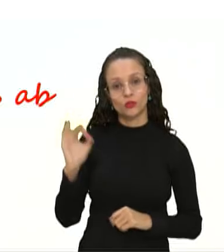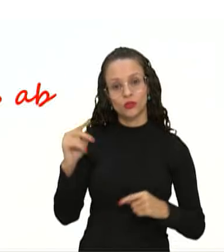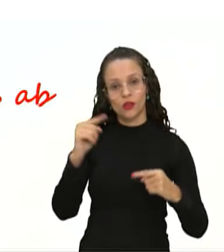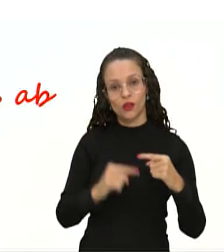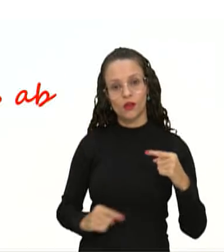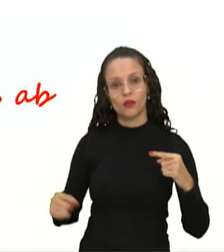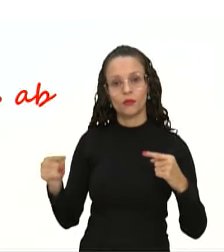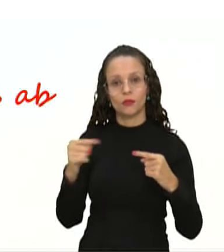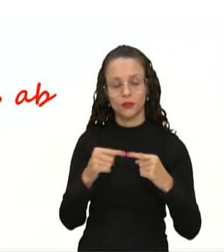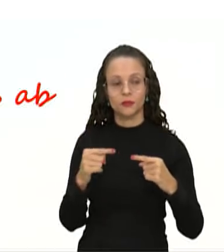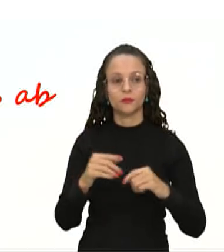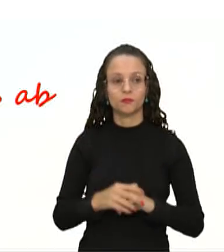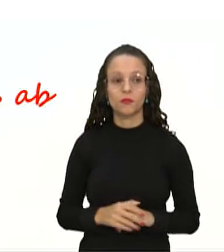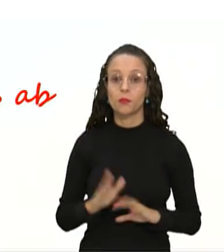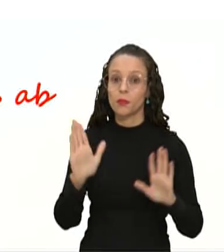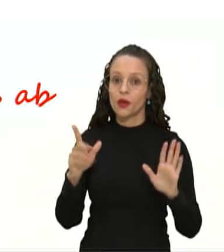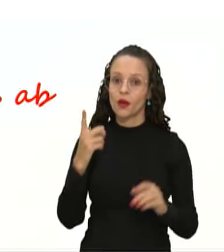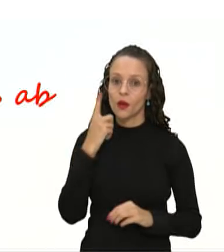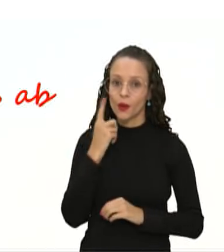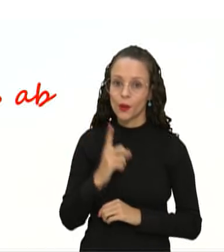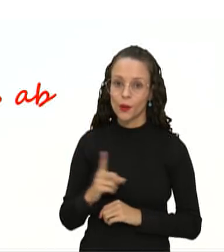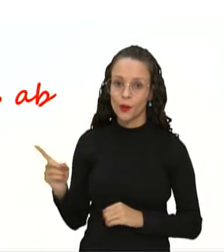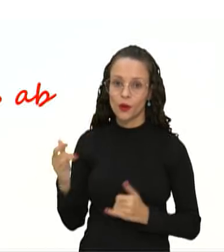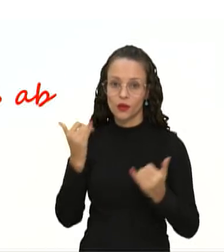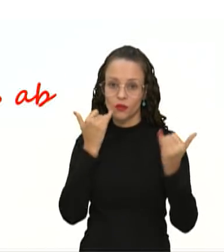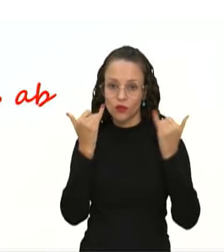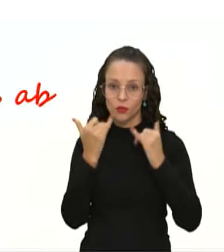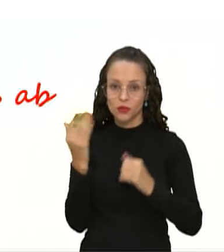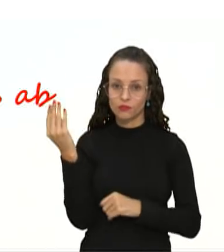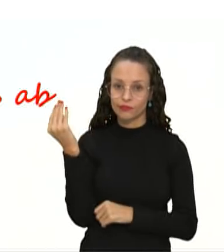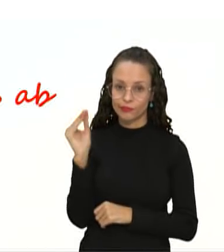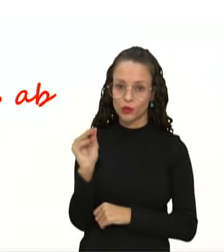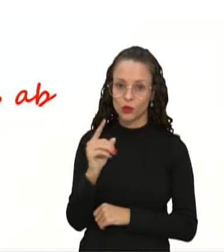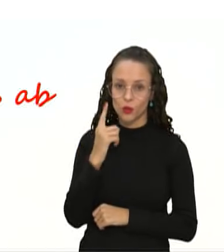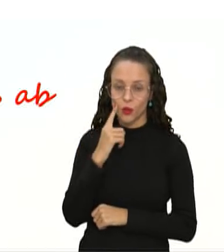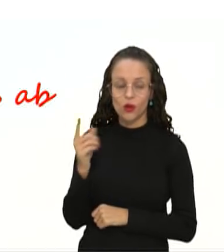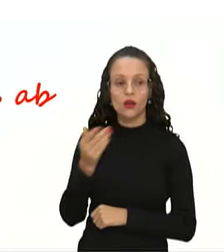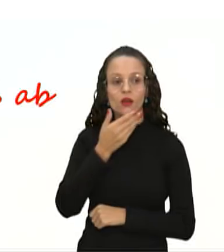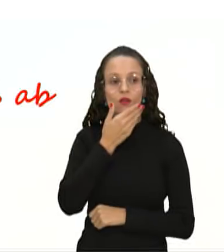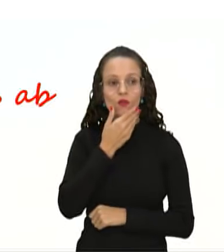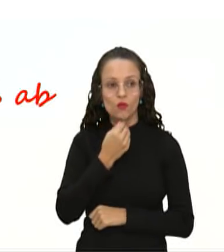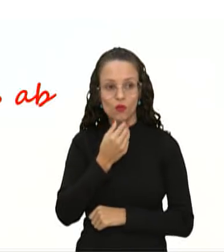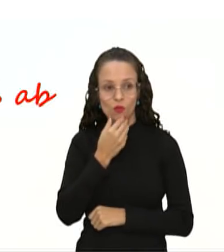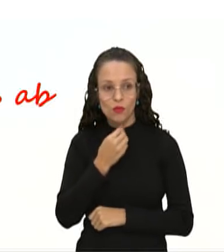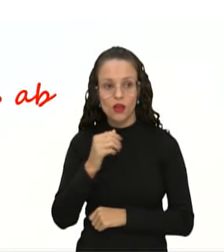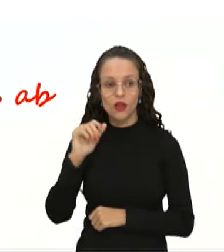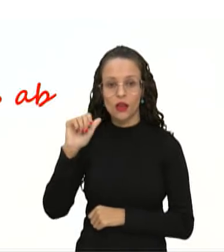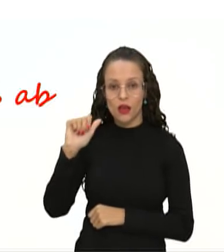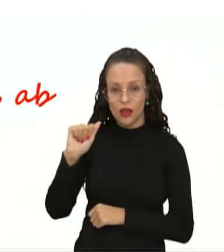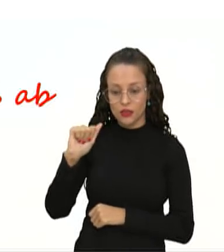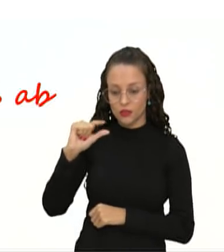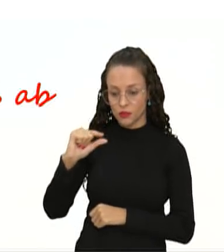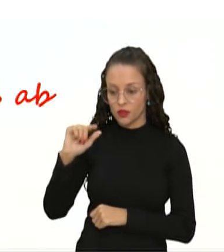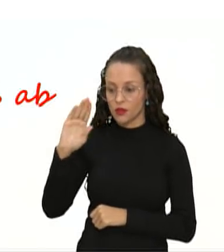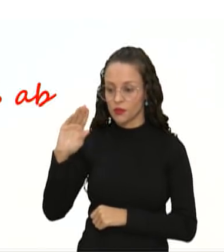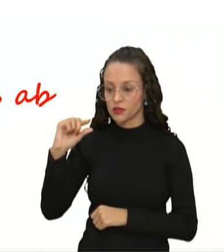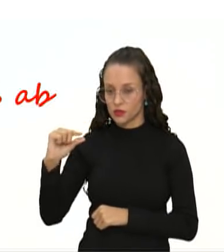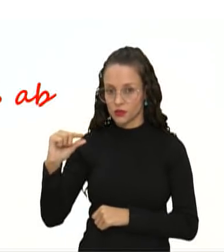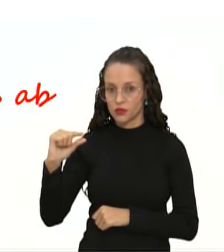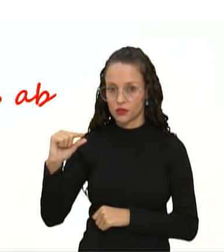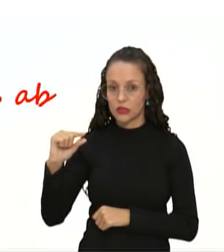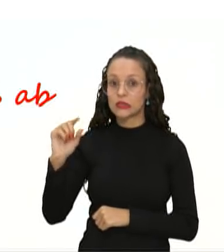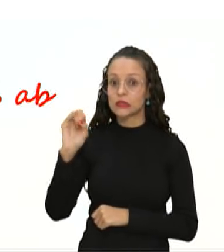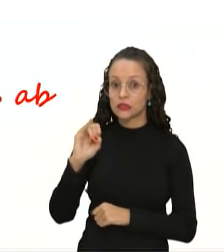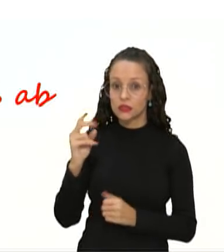recombinação, tá? Mas veja, coloquei aqui de informação para vocês. O macho é azinho, bezinho, bezinho. É aquele caso que mesmo